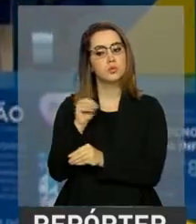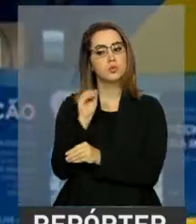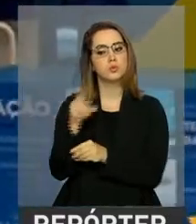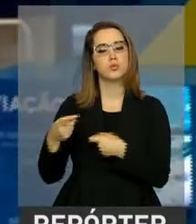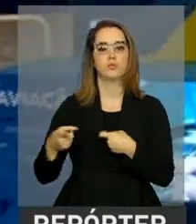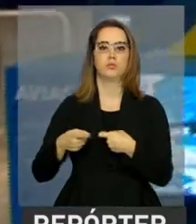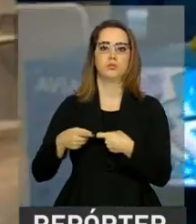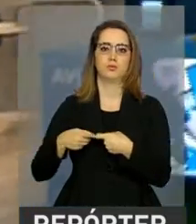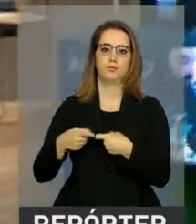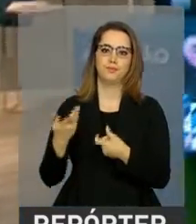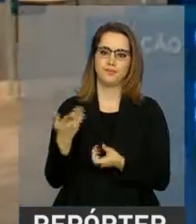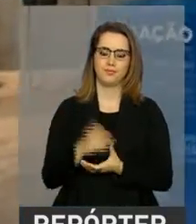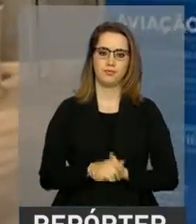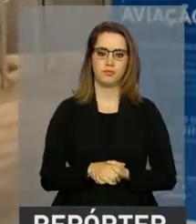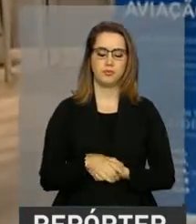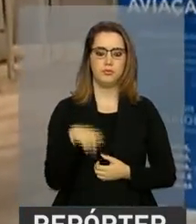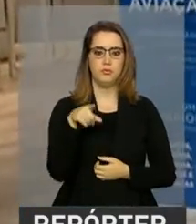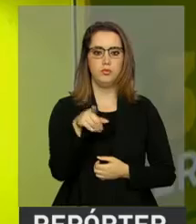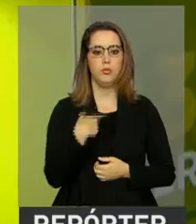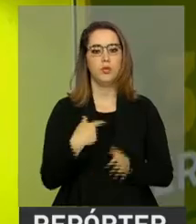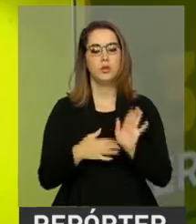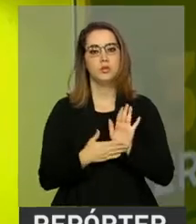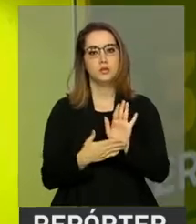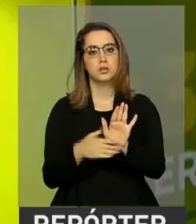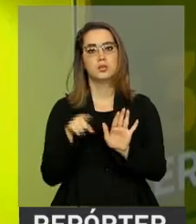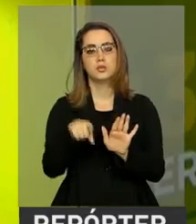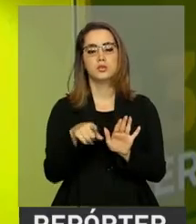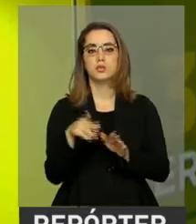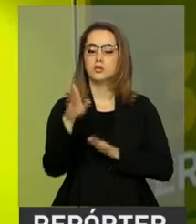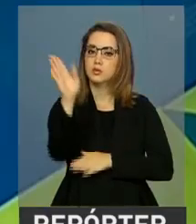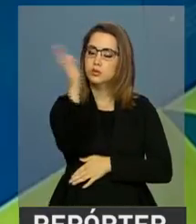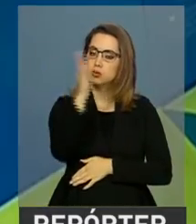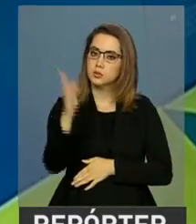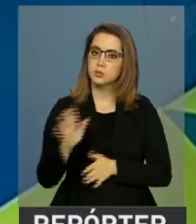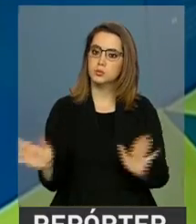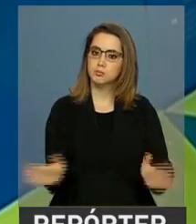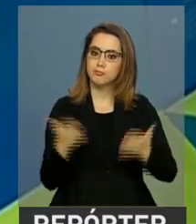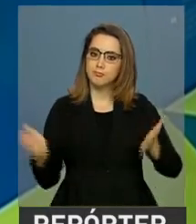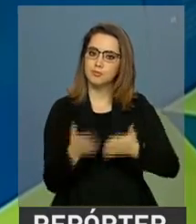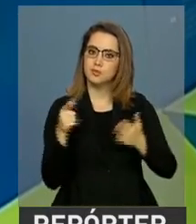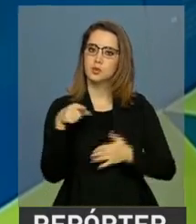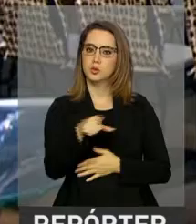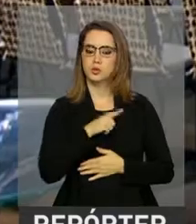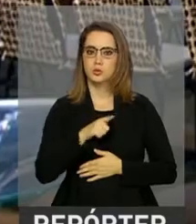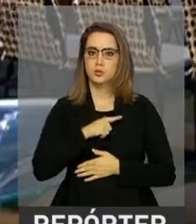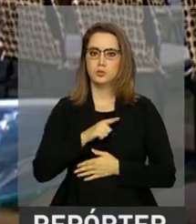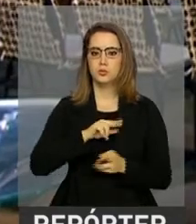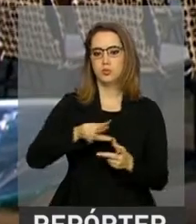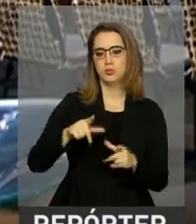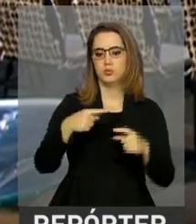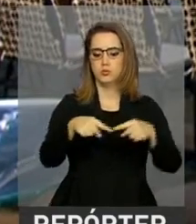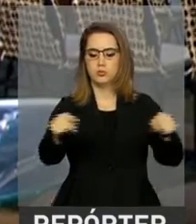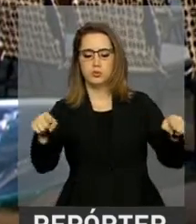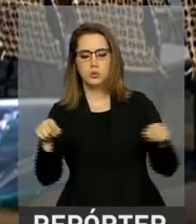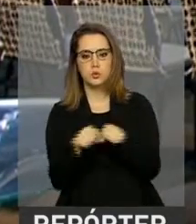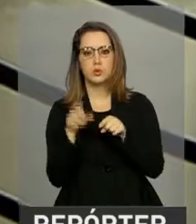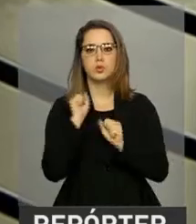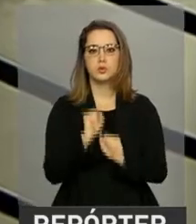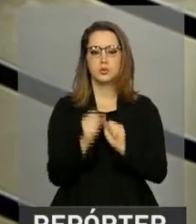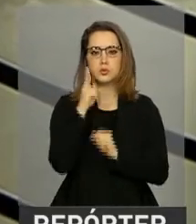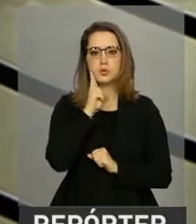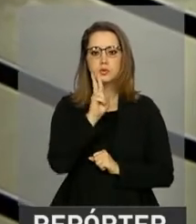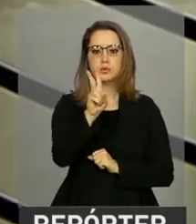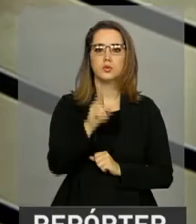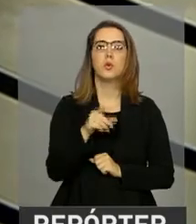E para mostrar o que o Brasil produz de melhor, vários estandes vão expor nossos produtos. Nesse aqui, o visitante pode até